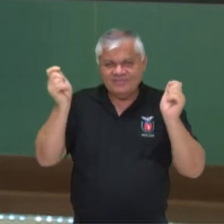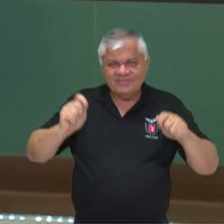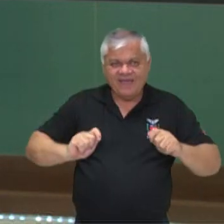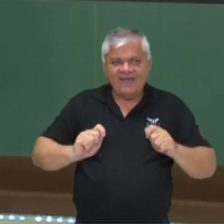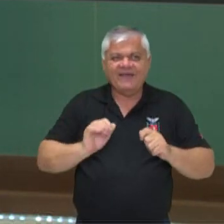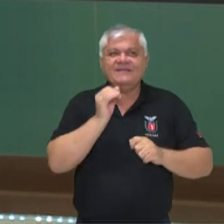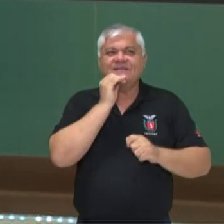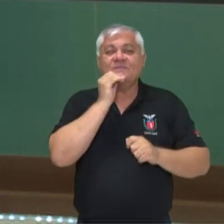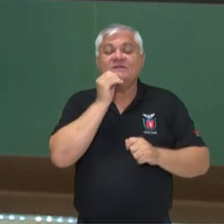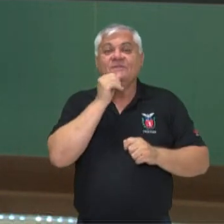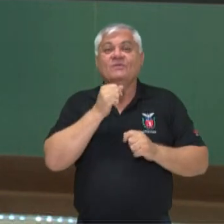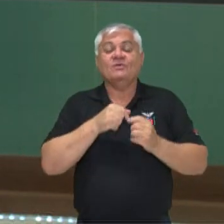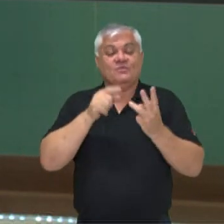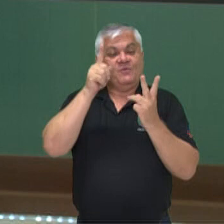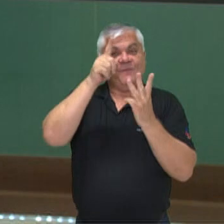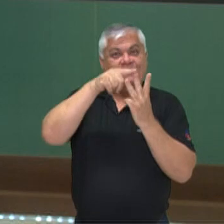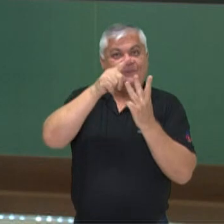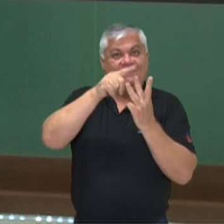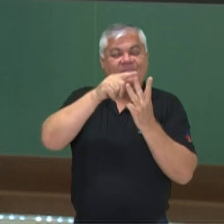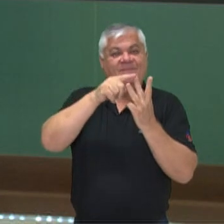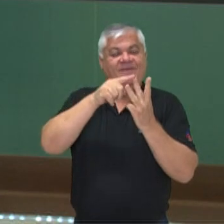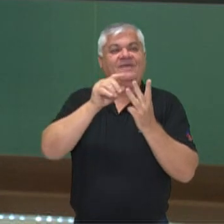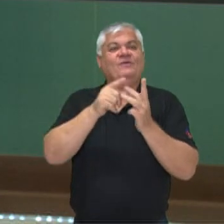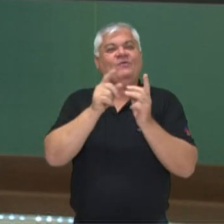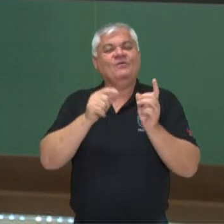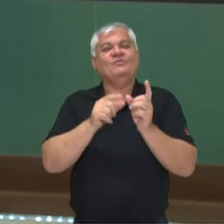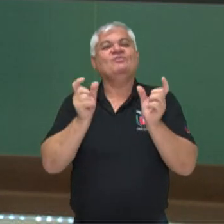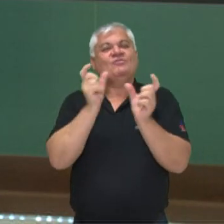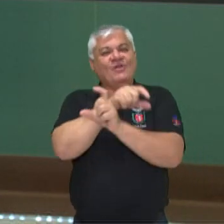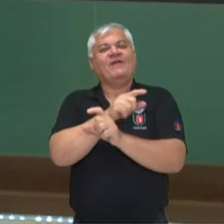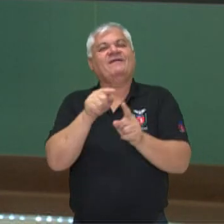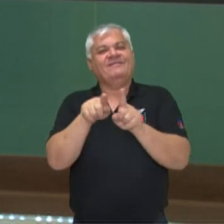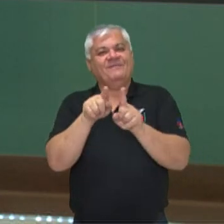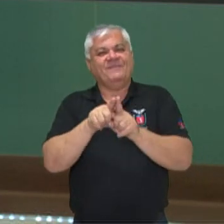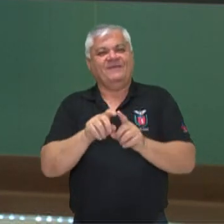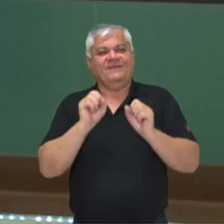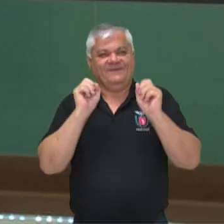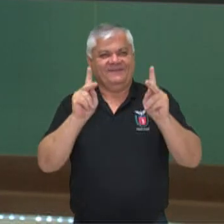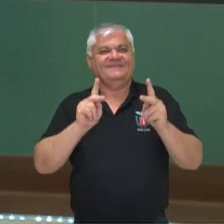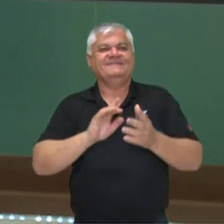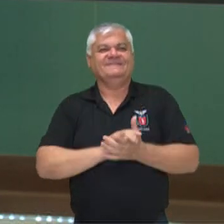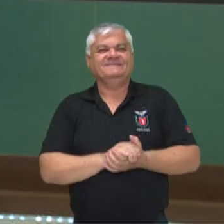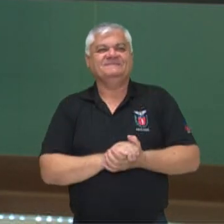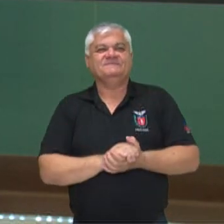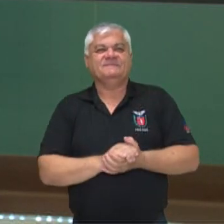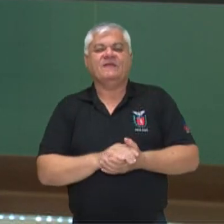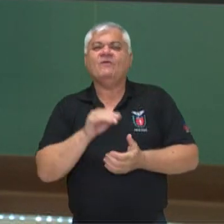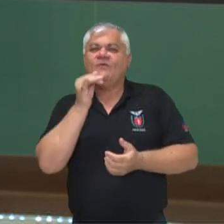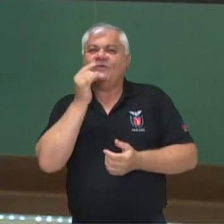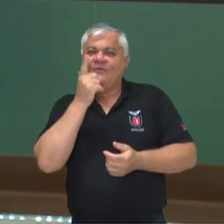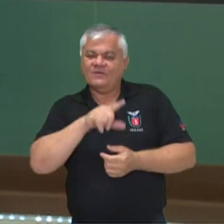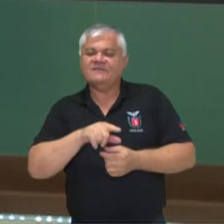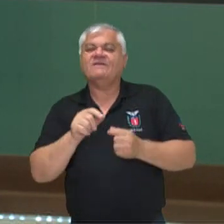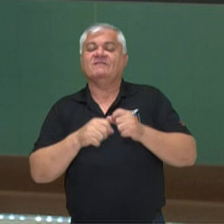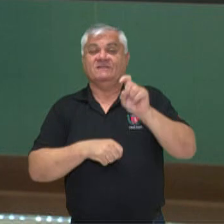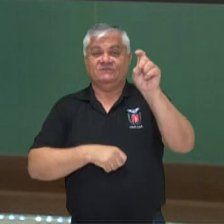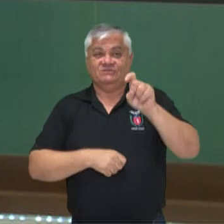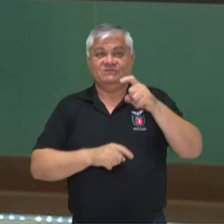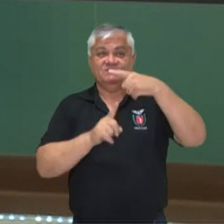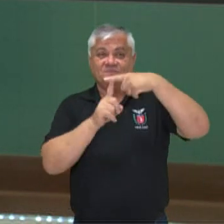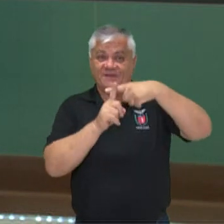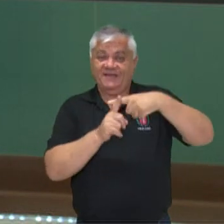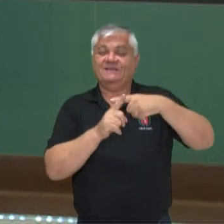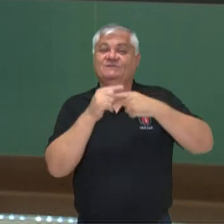E o termo central, 2 vezes o primeiro pelo segundo. Dá uma conferida daí, ok? Então, você também consegue fatorar escrevendo o primeiro